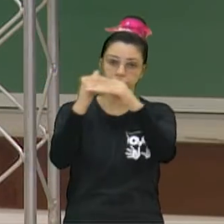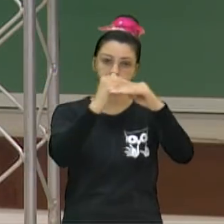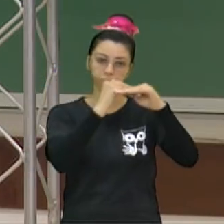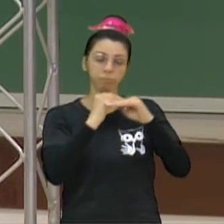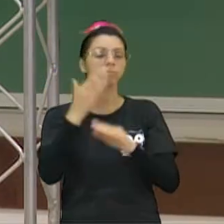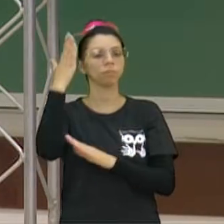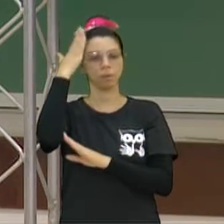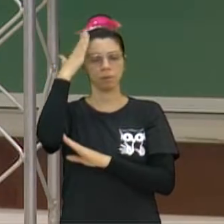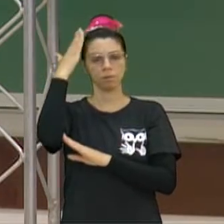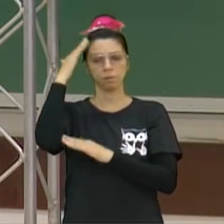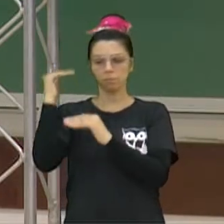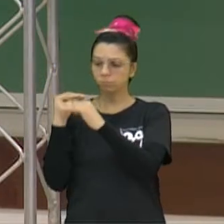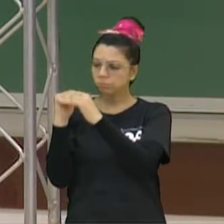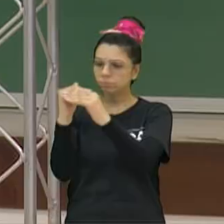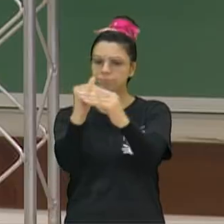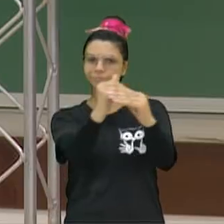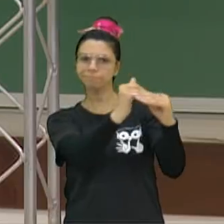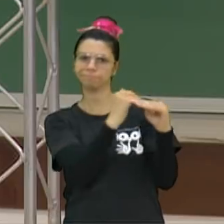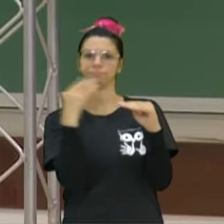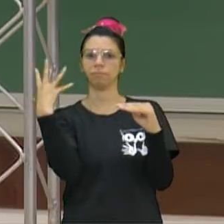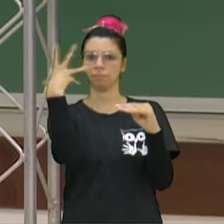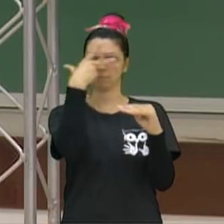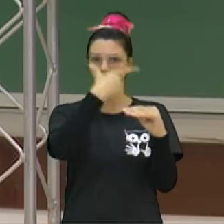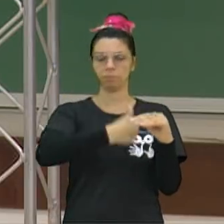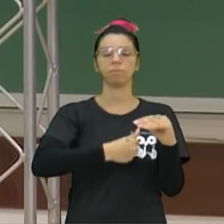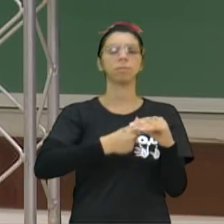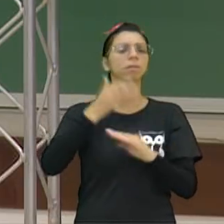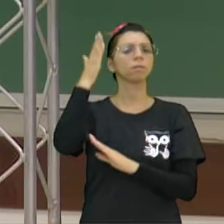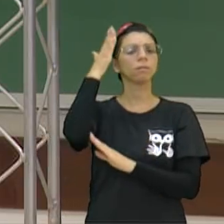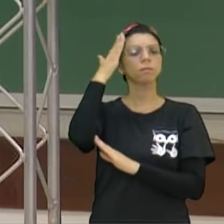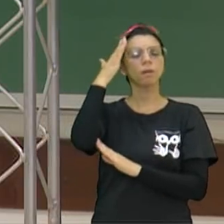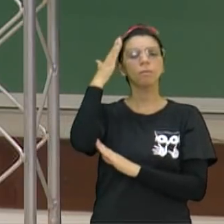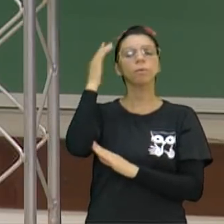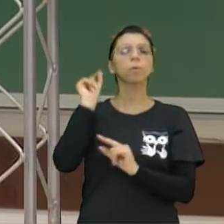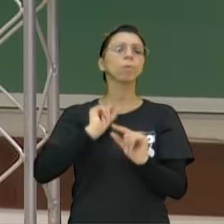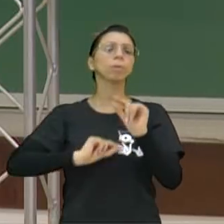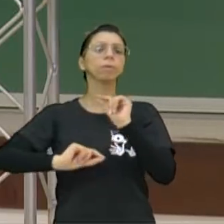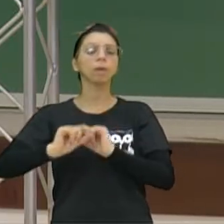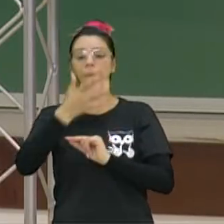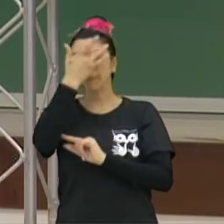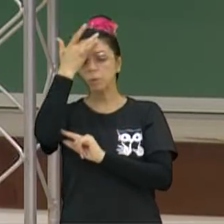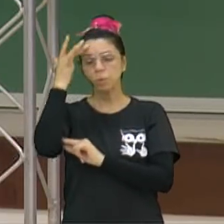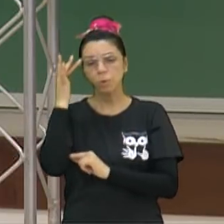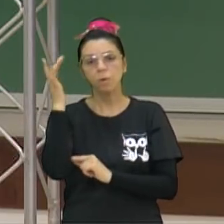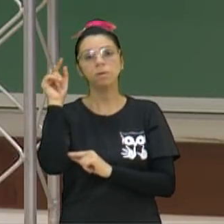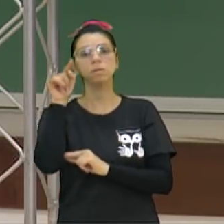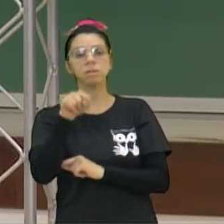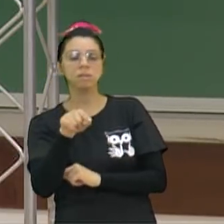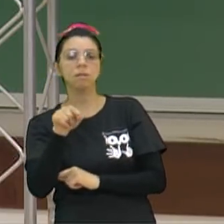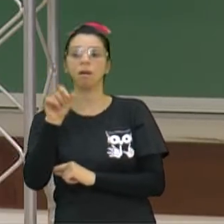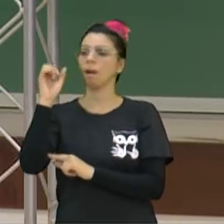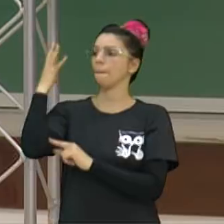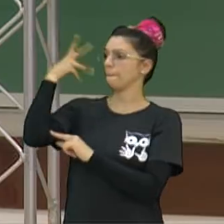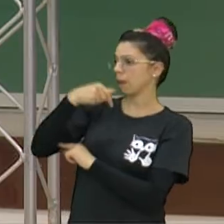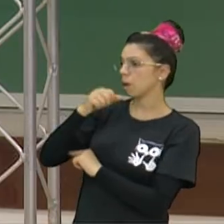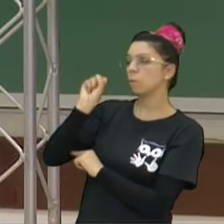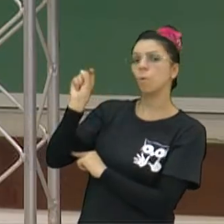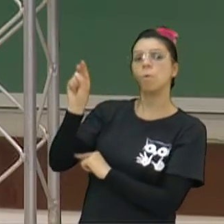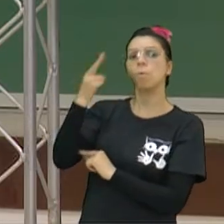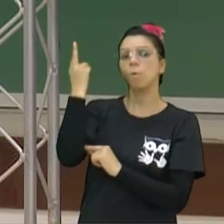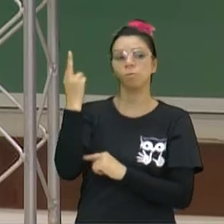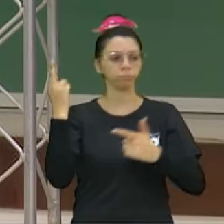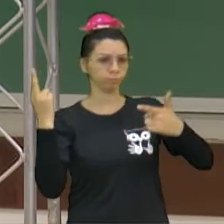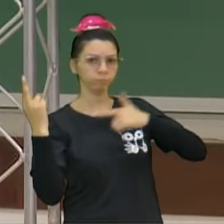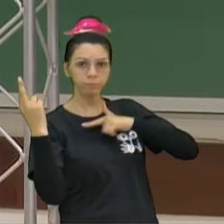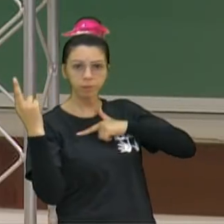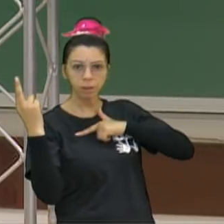de beleza, os paradigmas, né, que são aquilo que define as concepções das pessoas a respeito do que é belo e do que é não